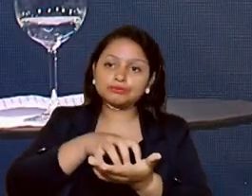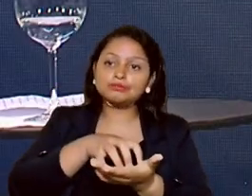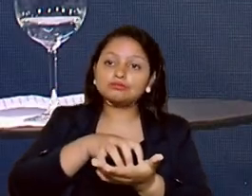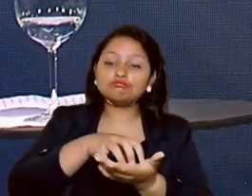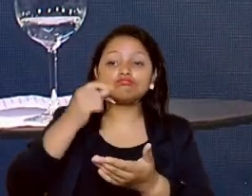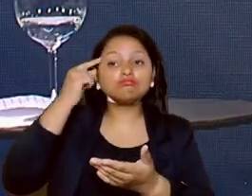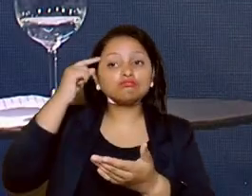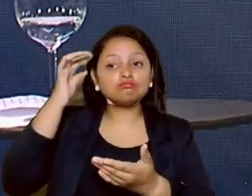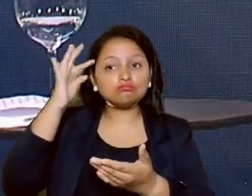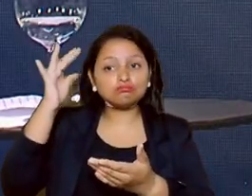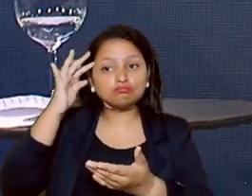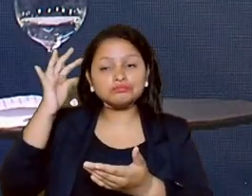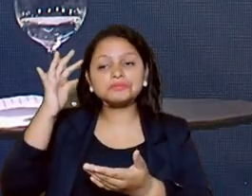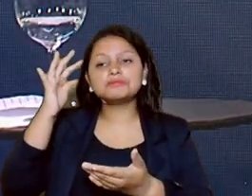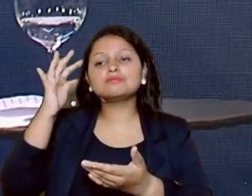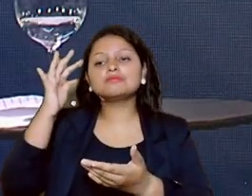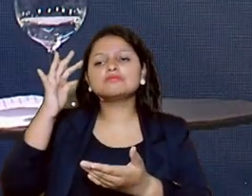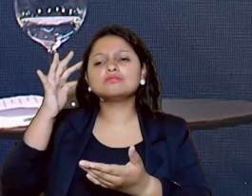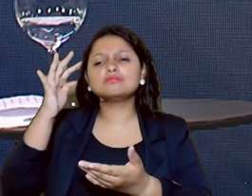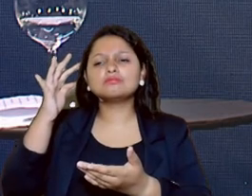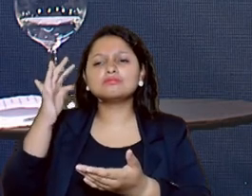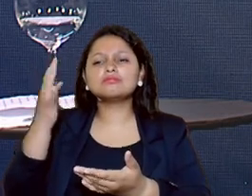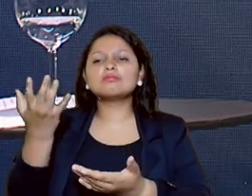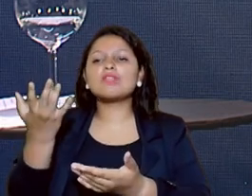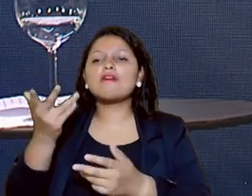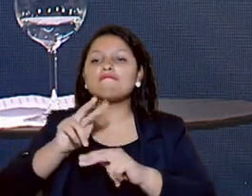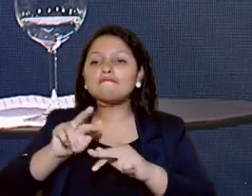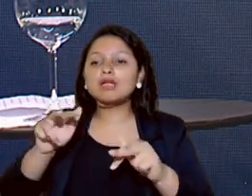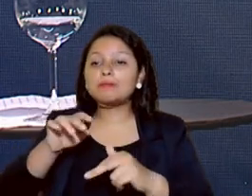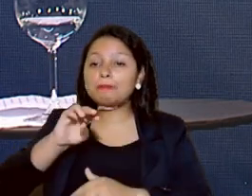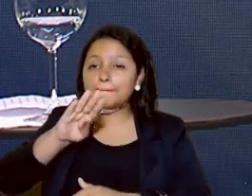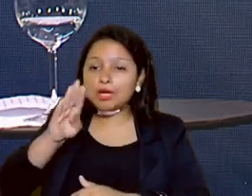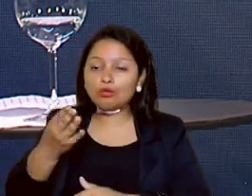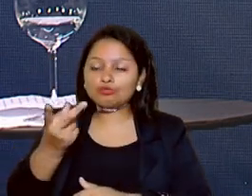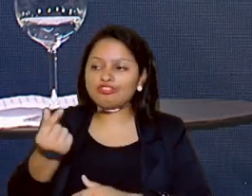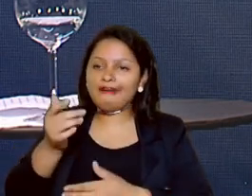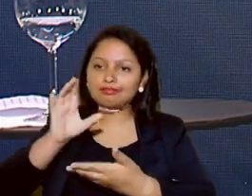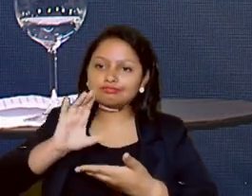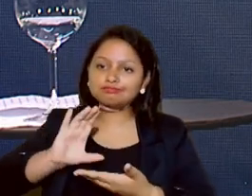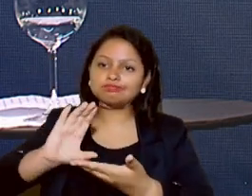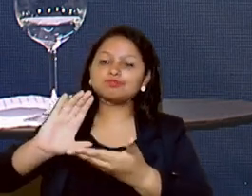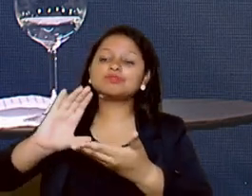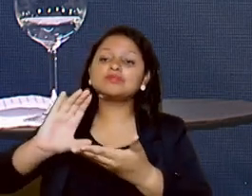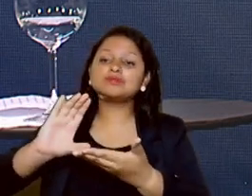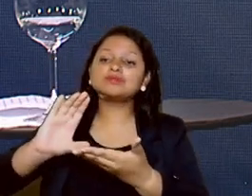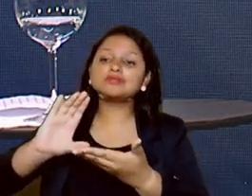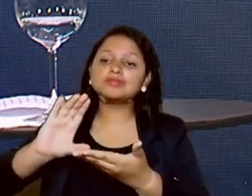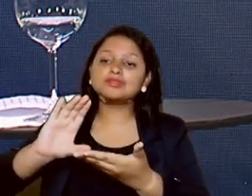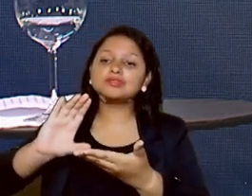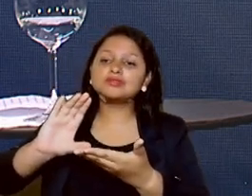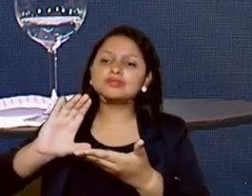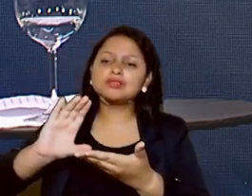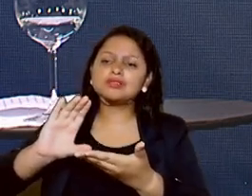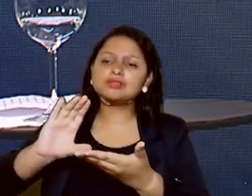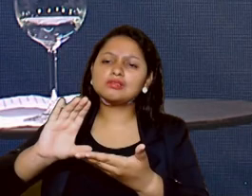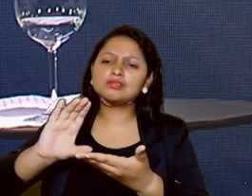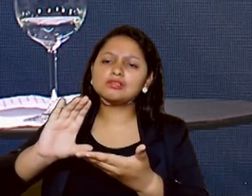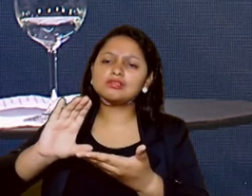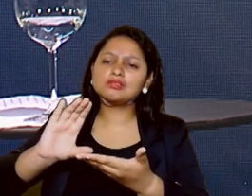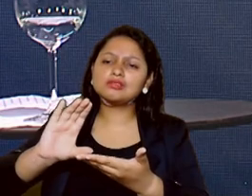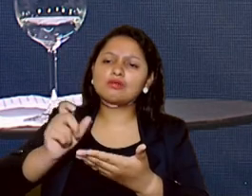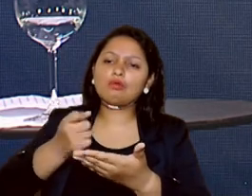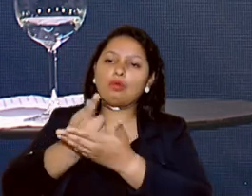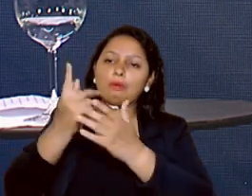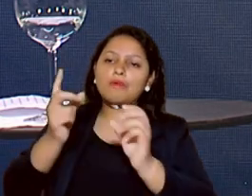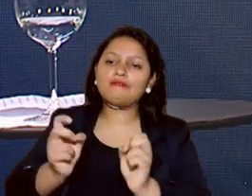bolsa de recebíveis com algumas dezenas de bilhões de reais circulando Tá certo em compra e